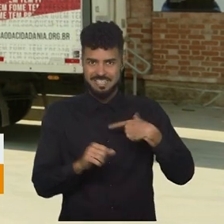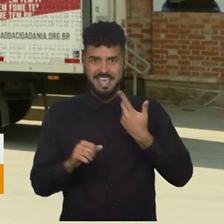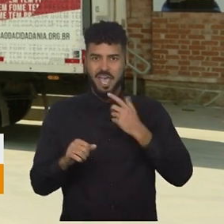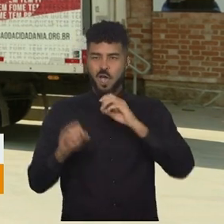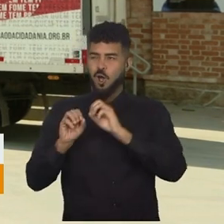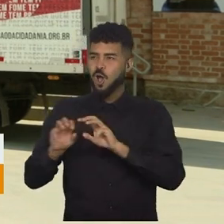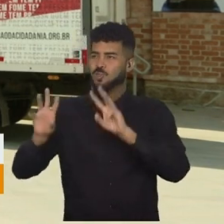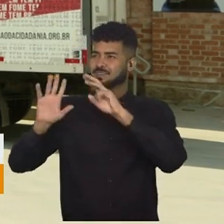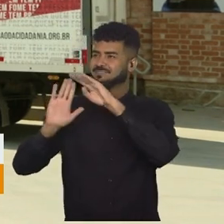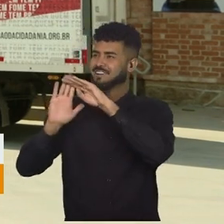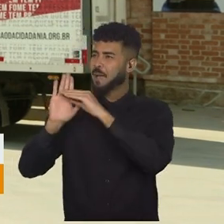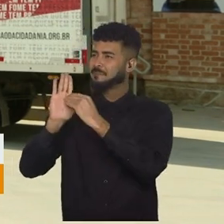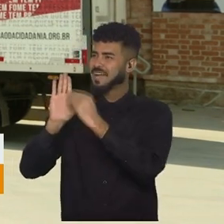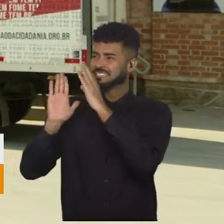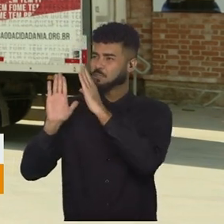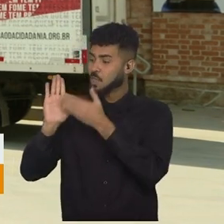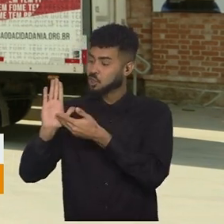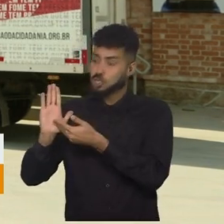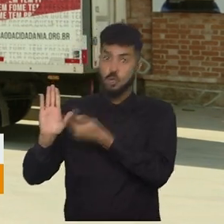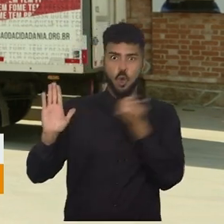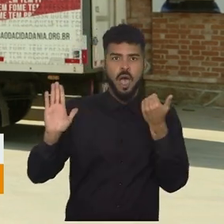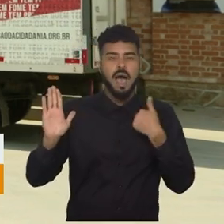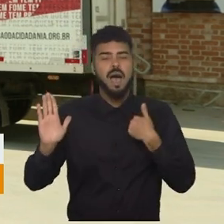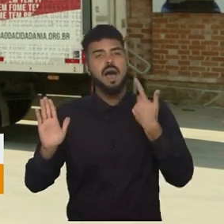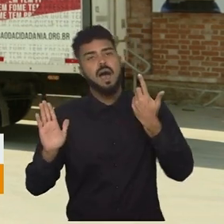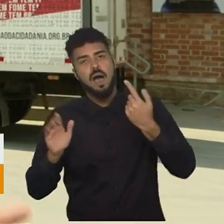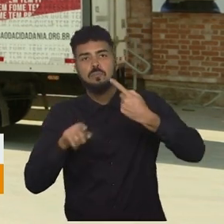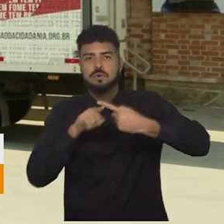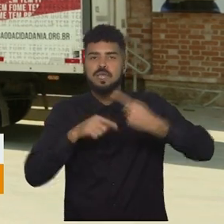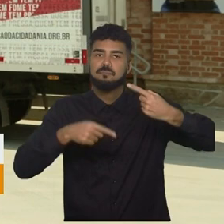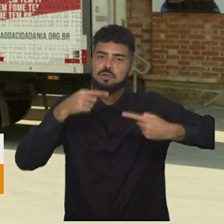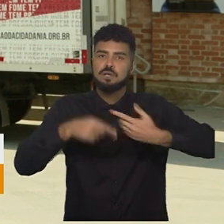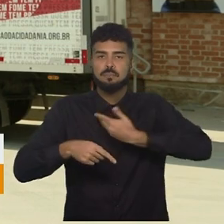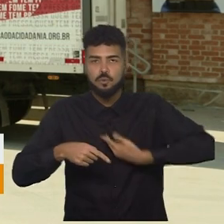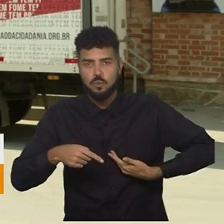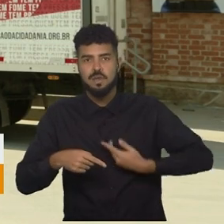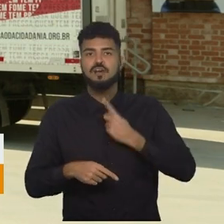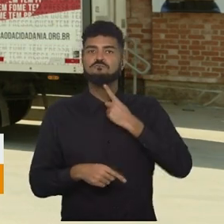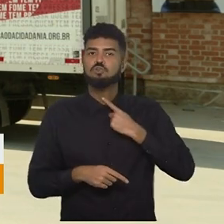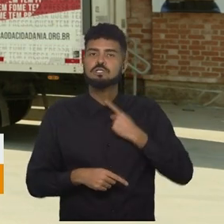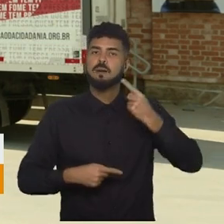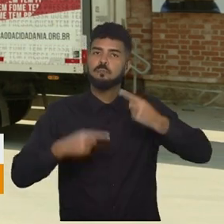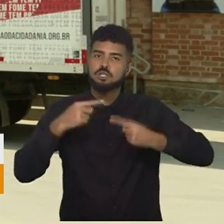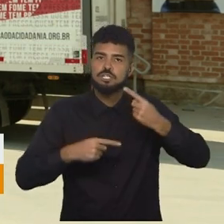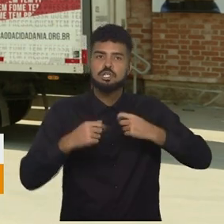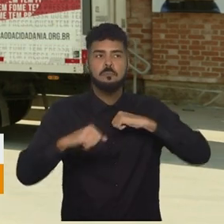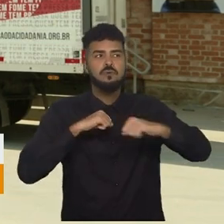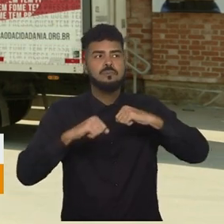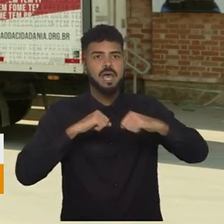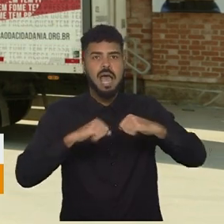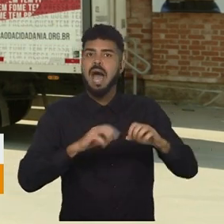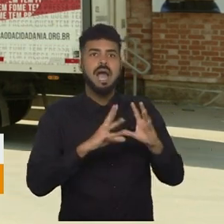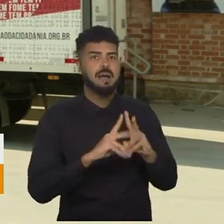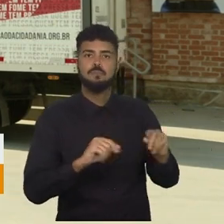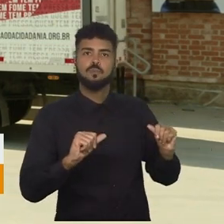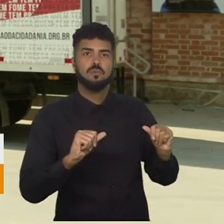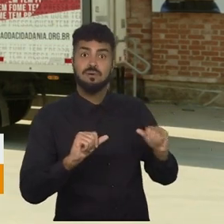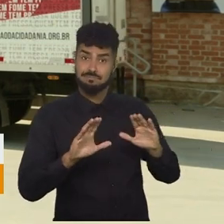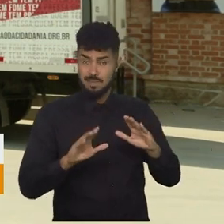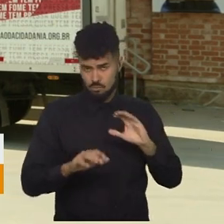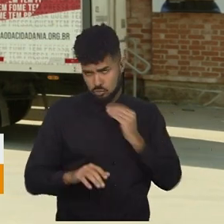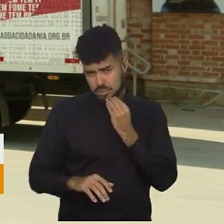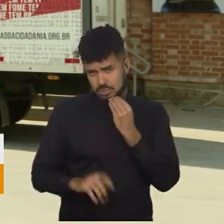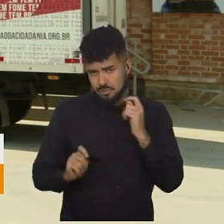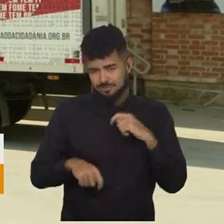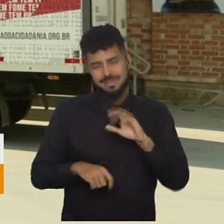da fome, é porque a gente teve as políticas públicas, teve a vontade política, então isso é possível. Claro que agora está mais grave,